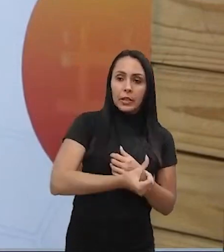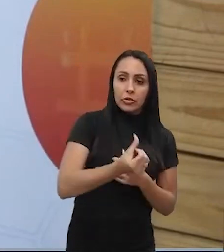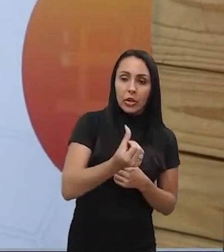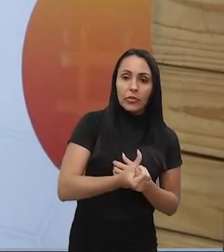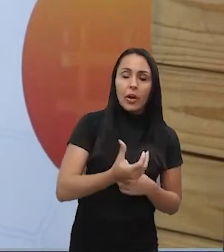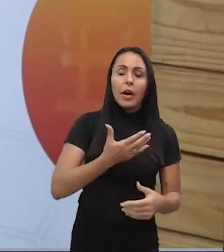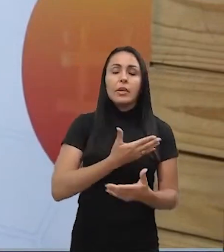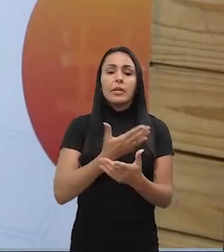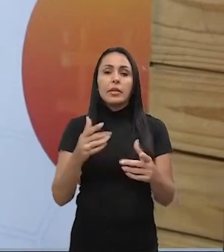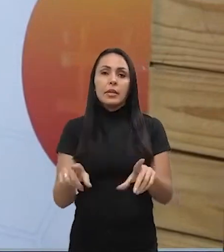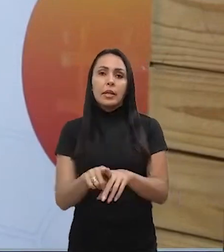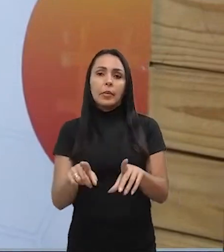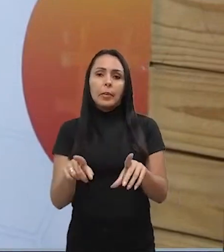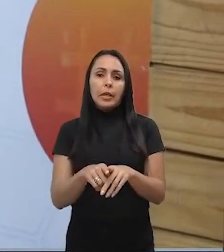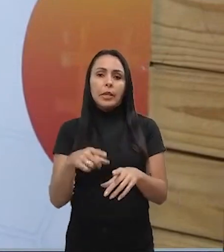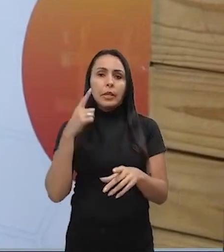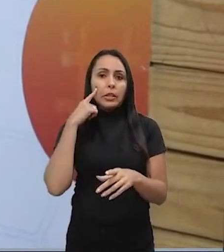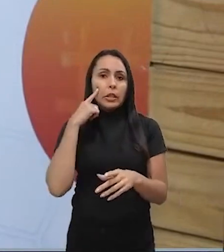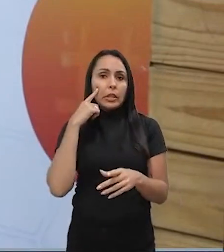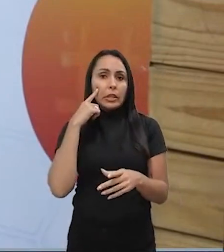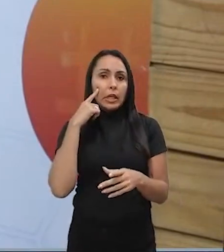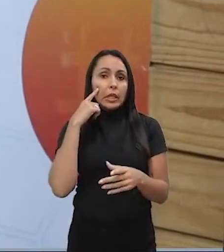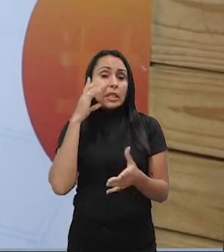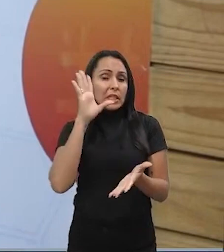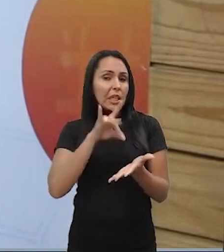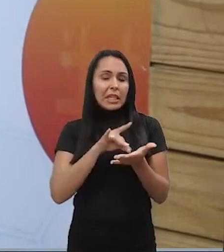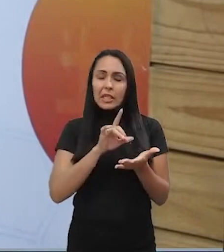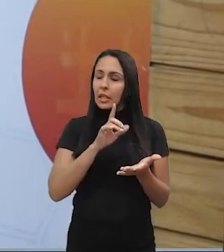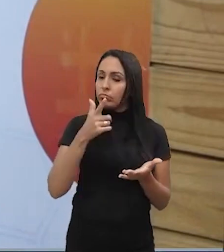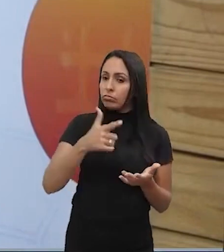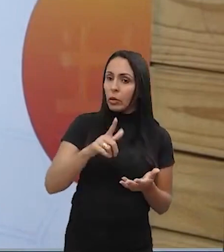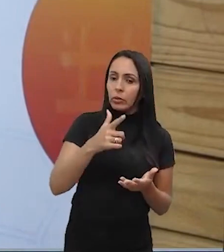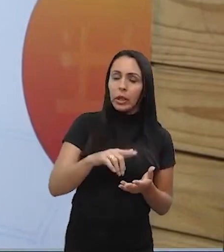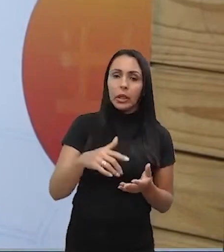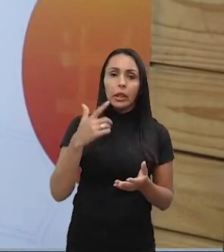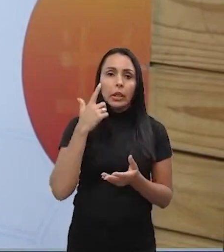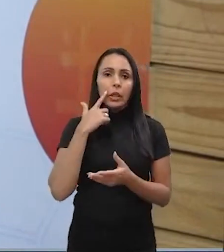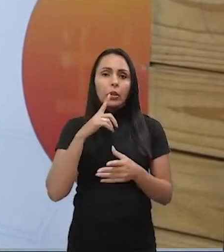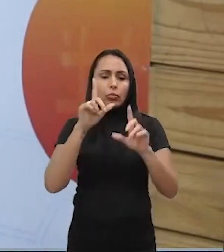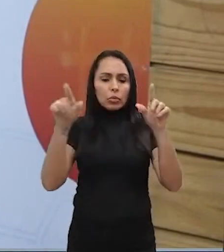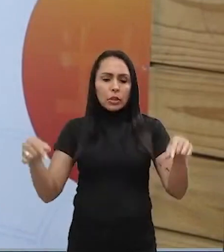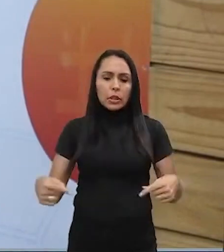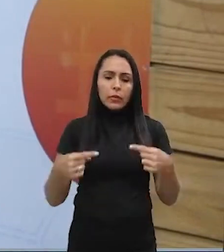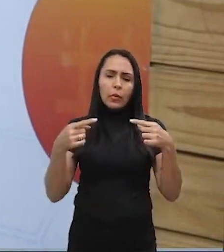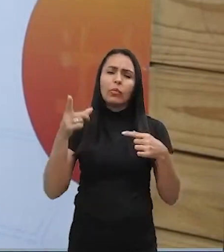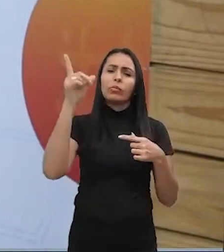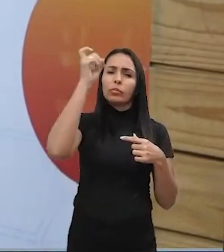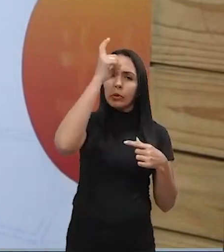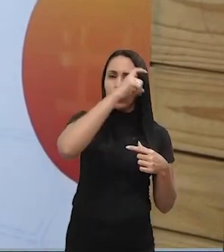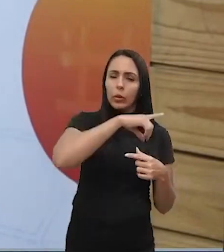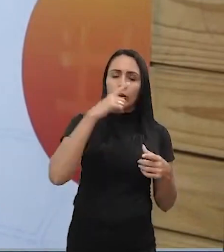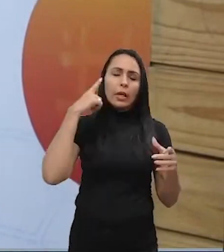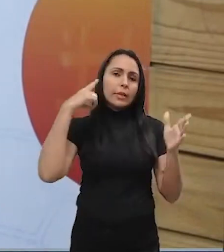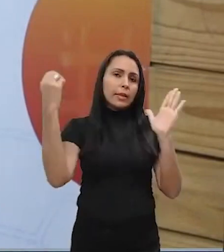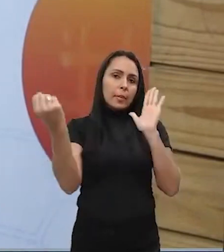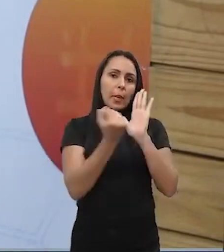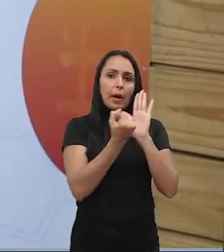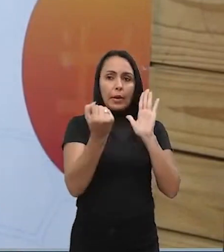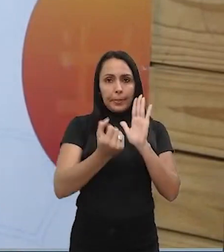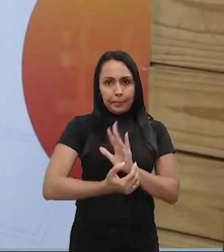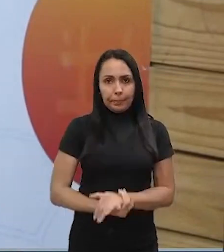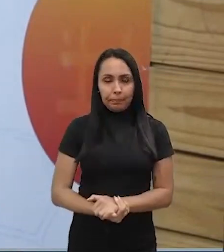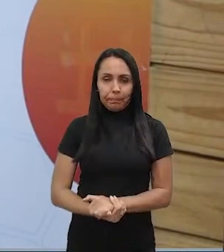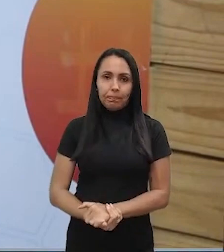fase da incerteza, que é a fase carregada, que tem muitos desafios e dificuldades, que é a que marca